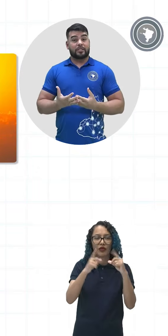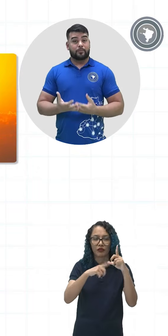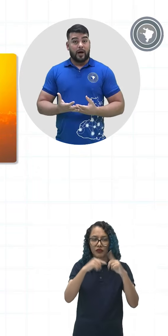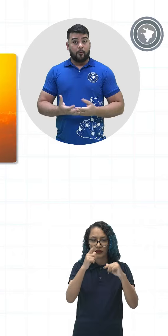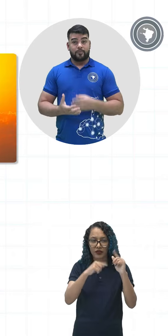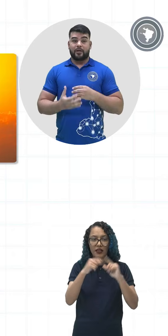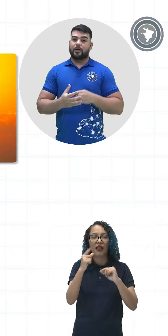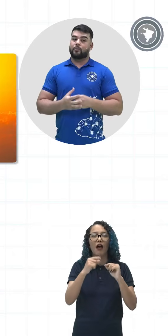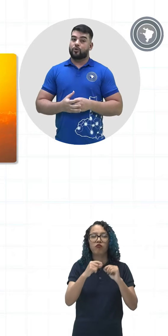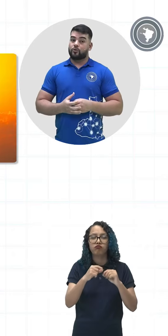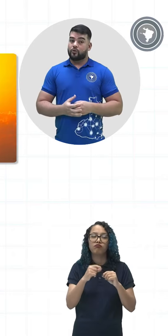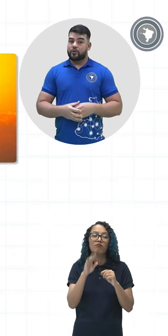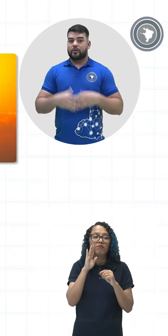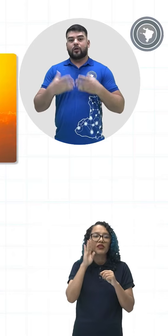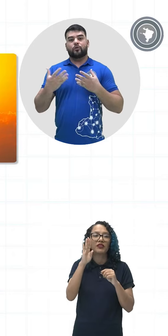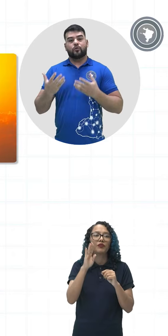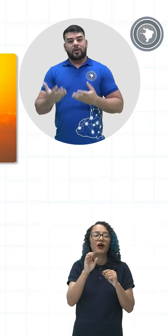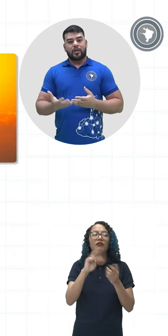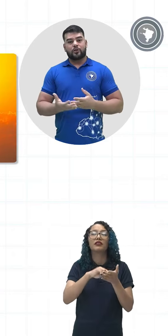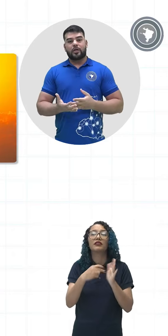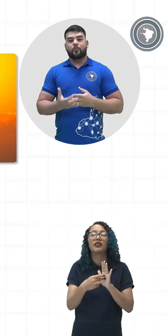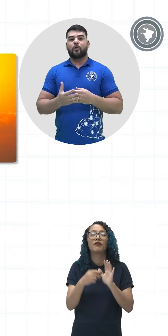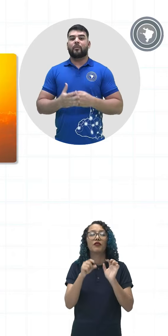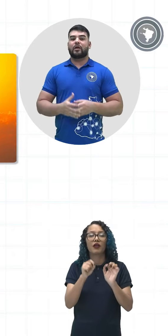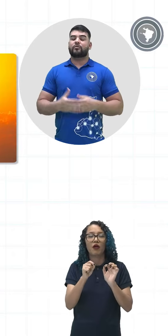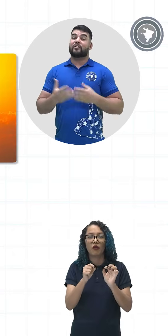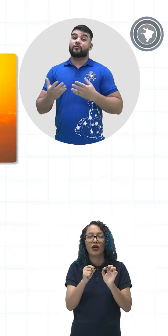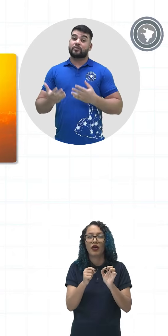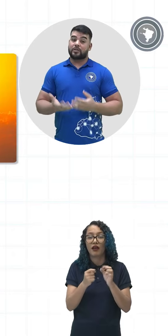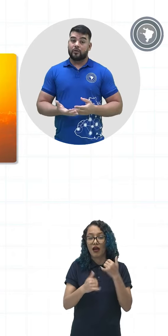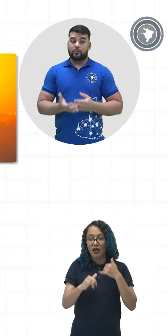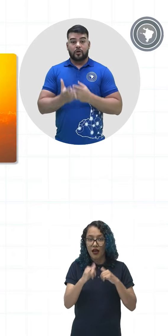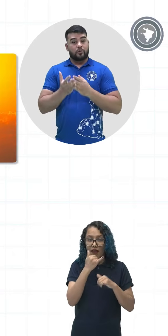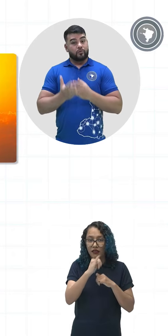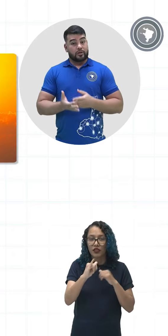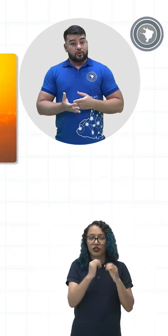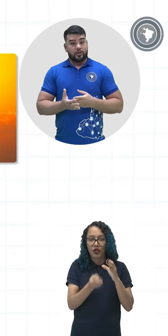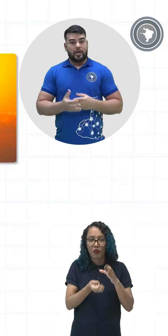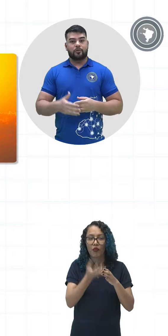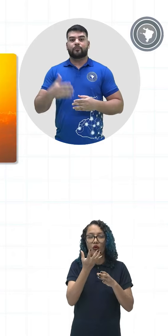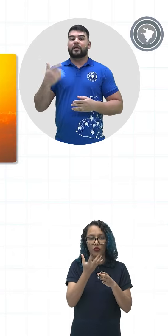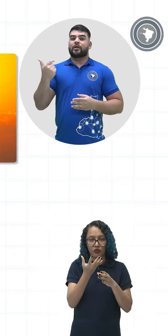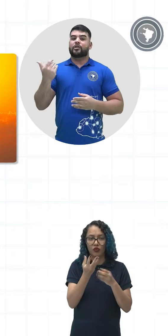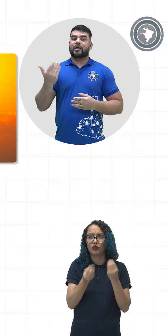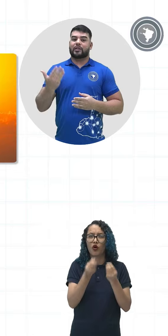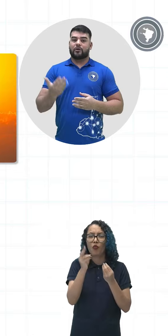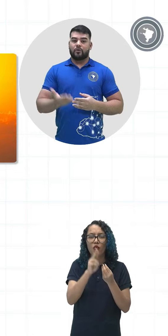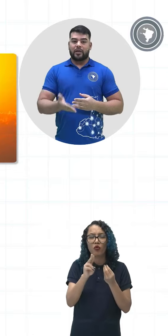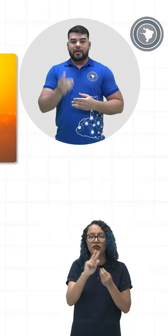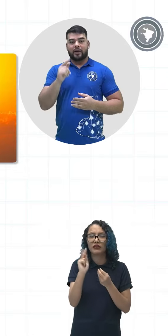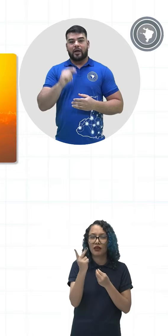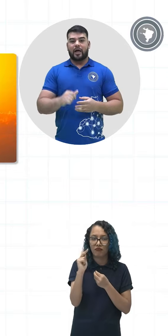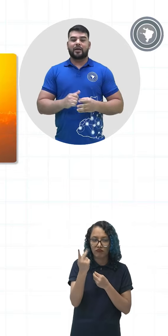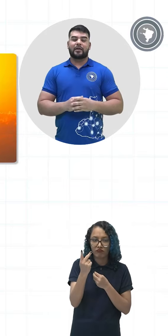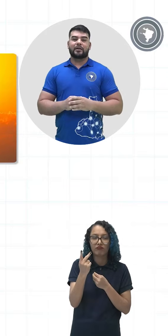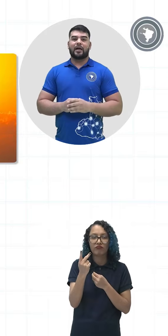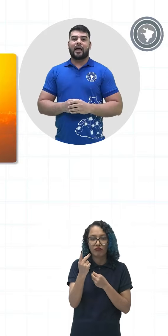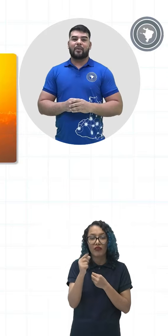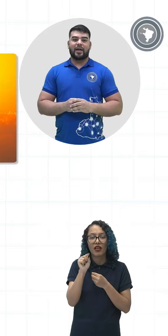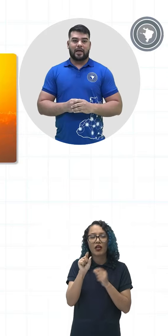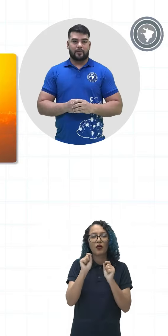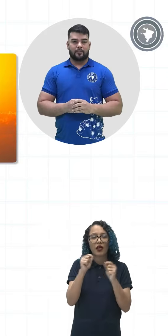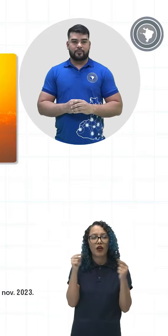sequência principal, que produz sua energia por meio da fusão do hidrogênio, de categoria